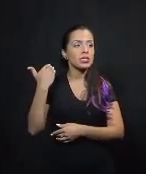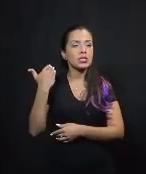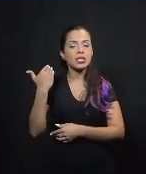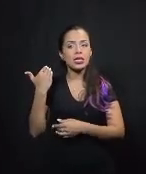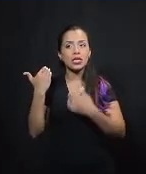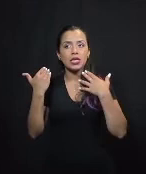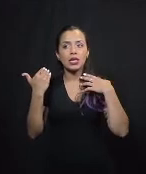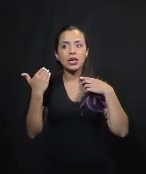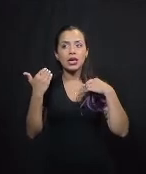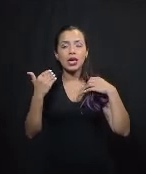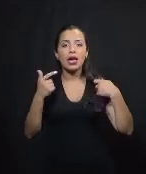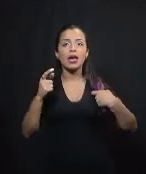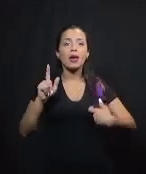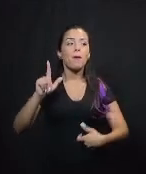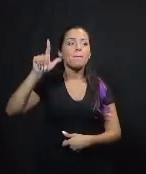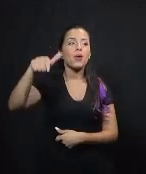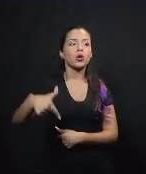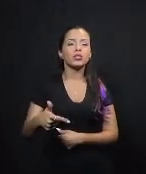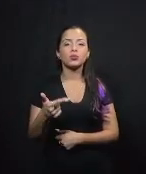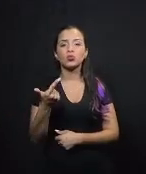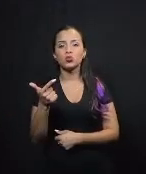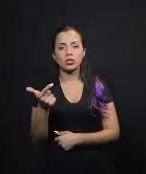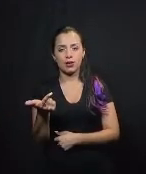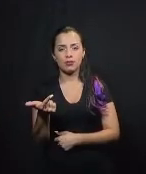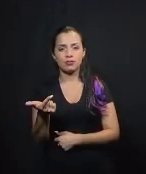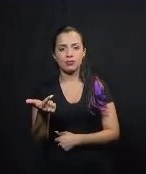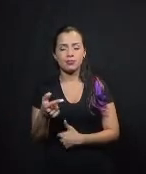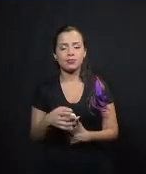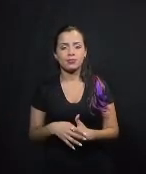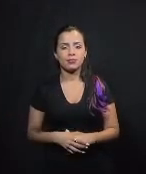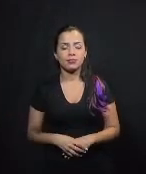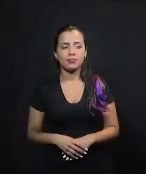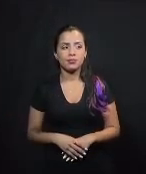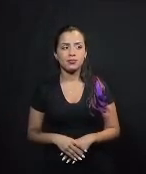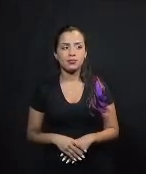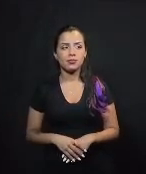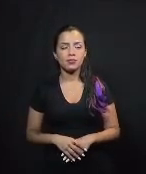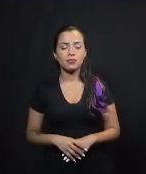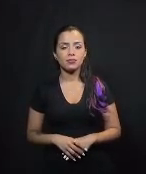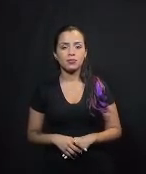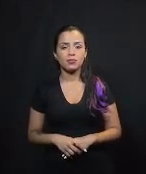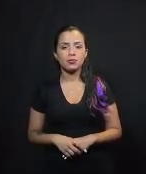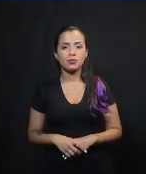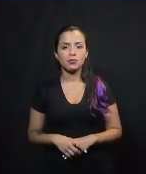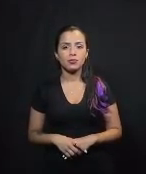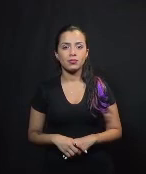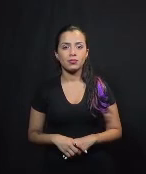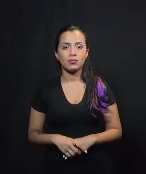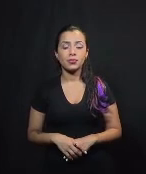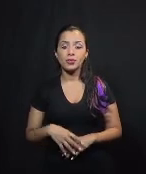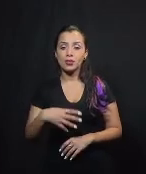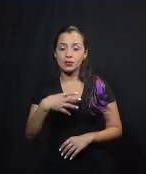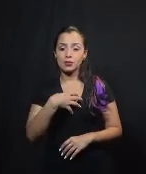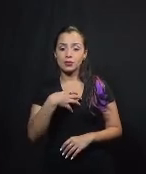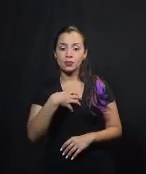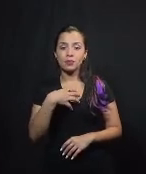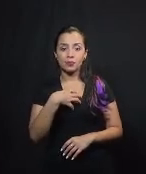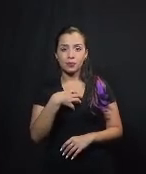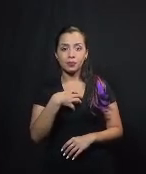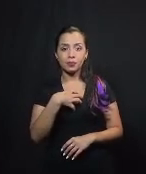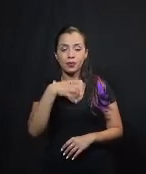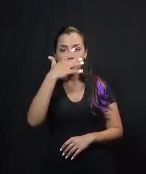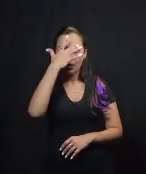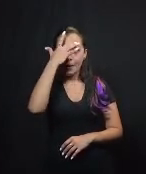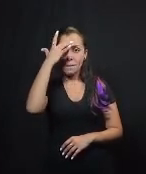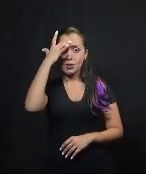voz do capítulo. As redes dão às pessoas essa sensação, que é falsa, é